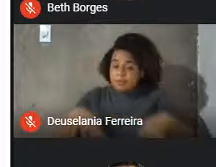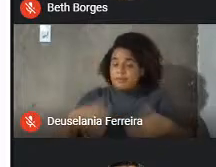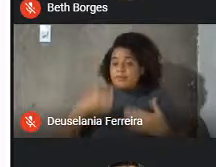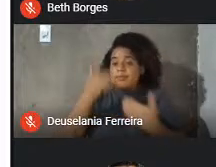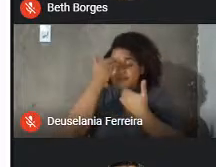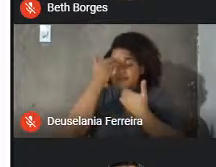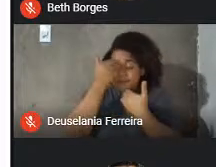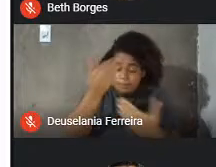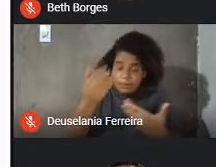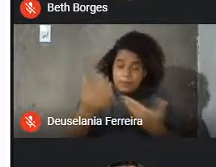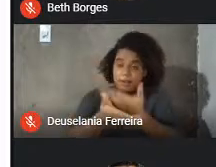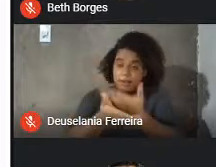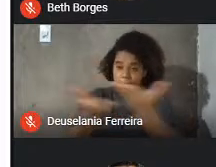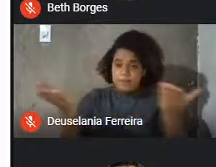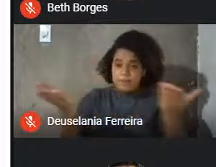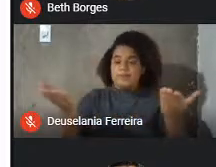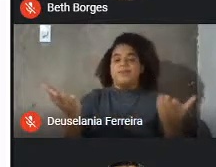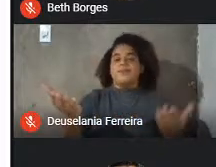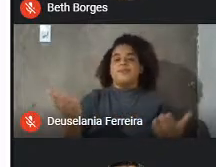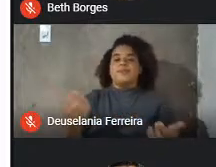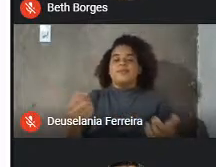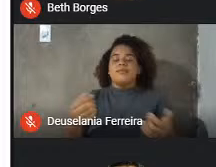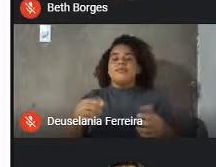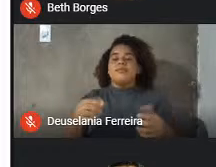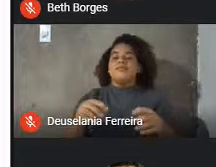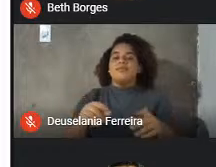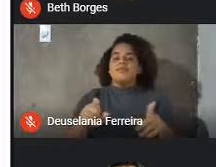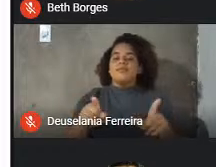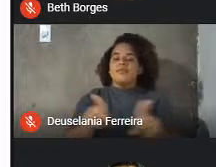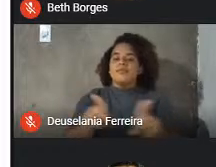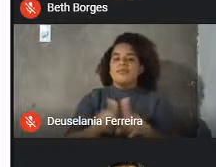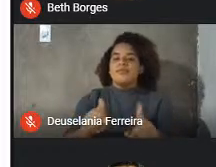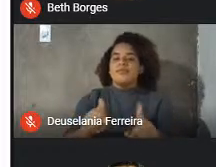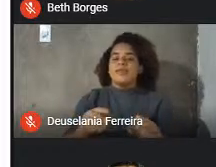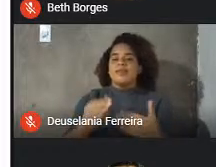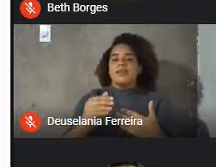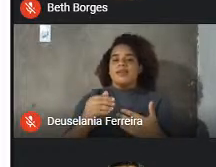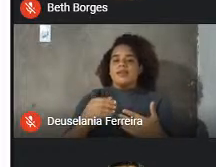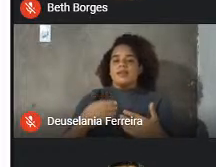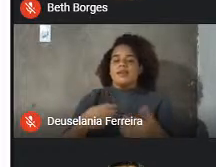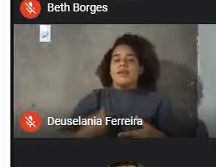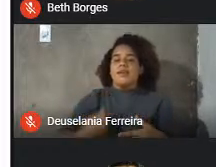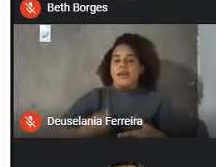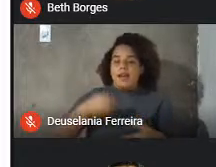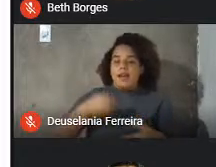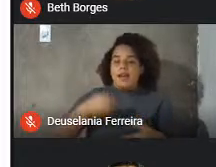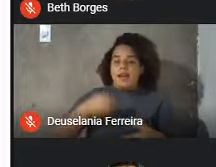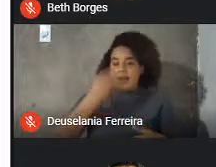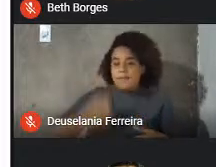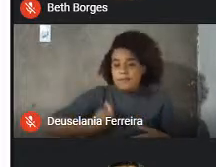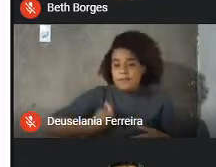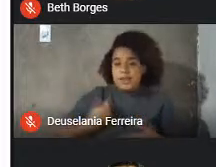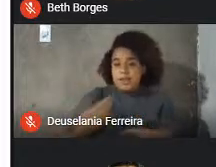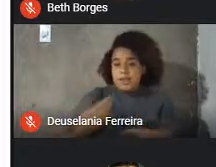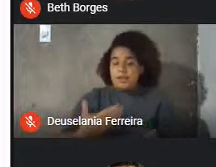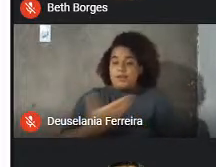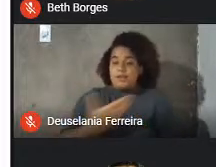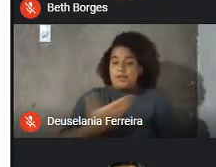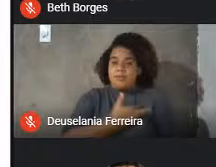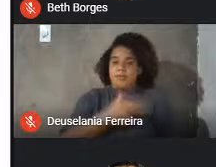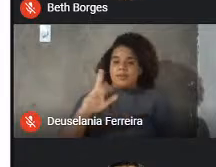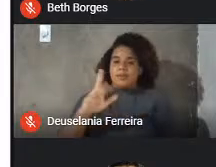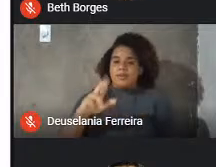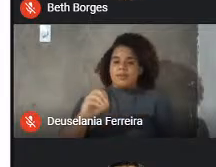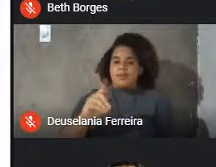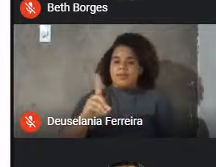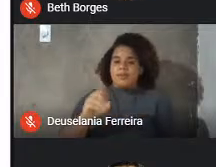a todos, tá? E a presença também do amigo Rodrigo Damasceno, que não estava presente o tempo todo, porque eu sei